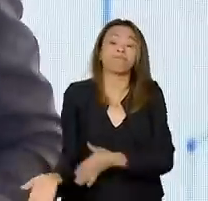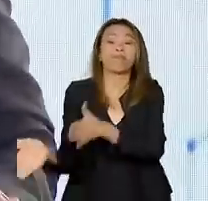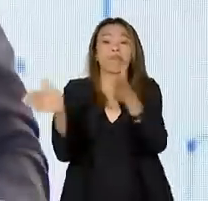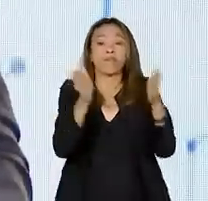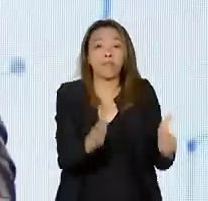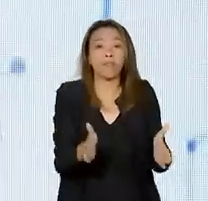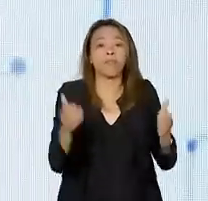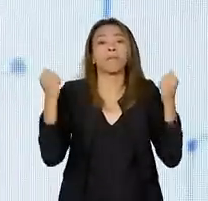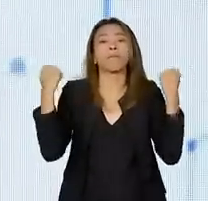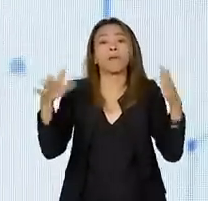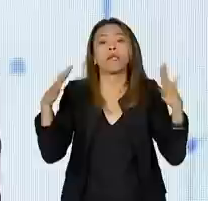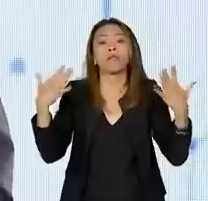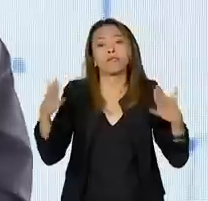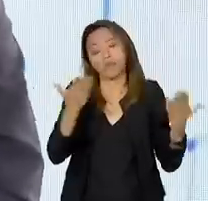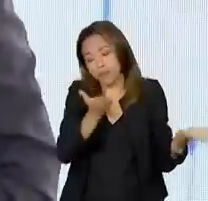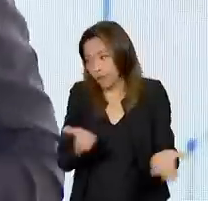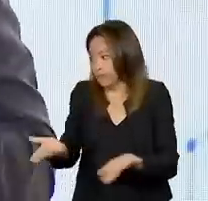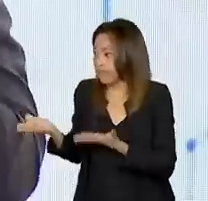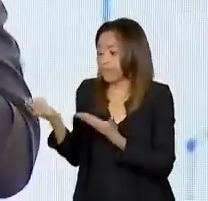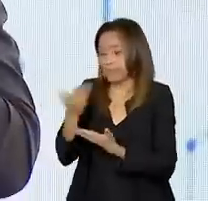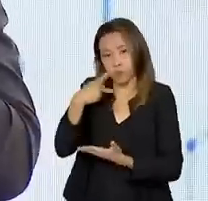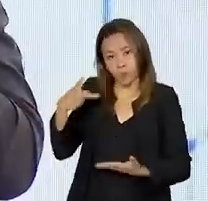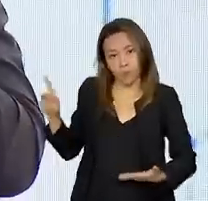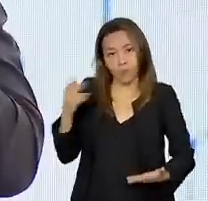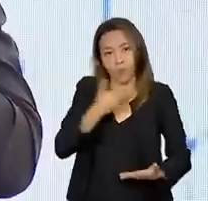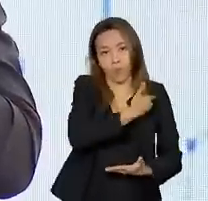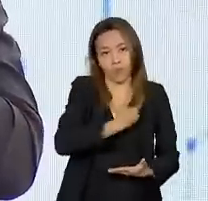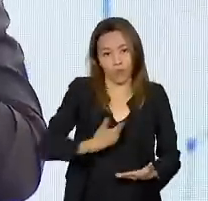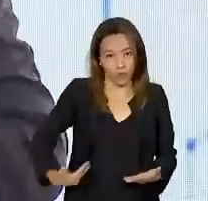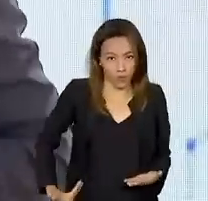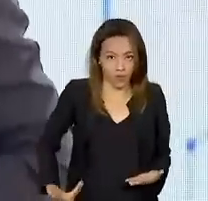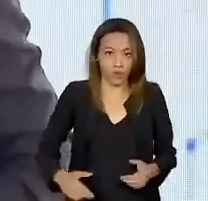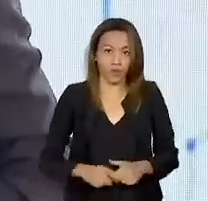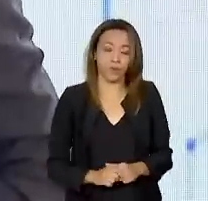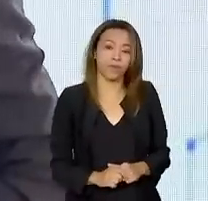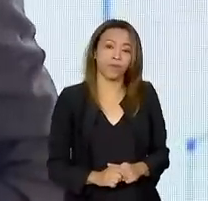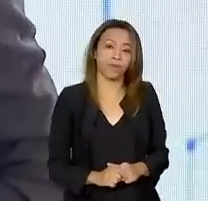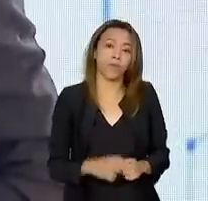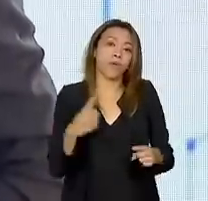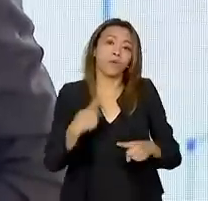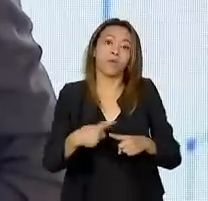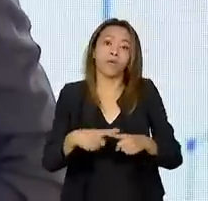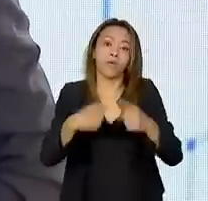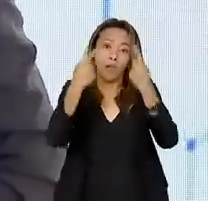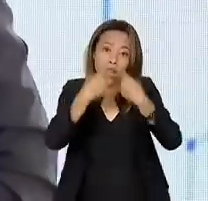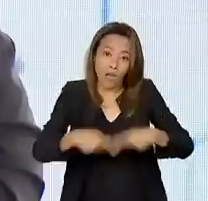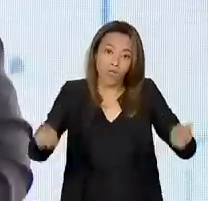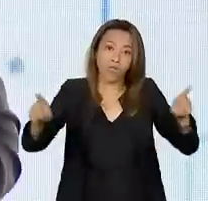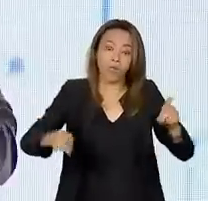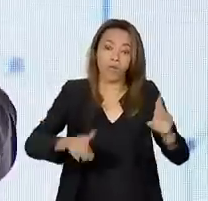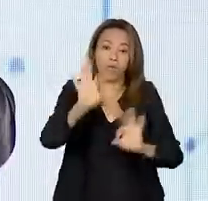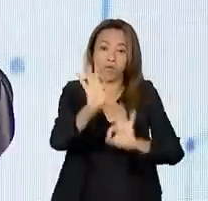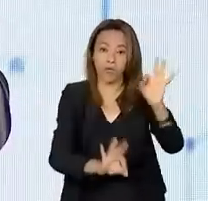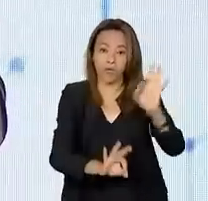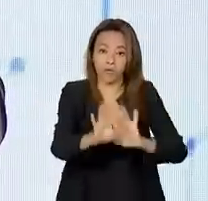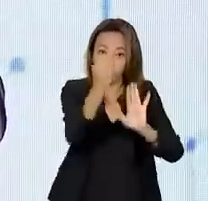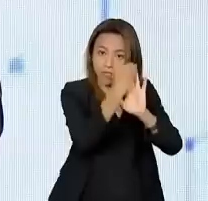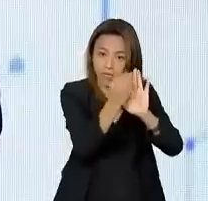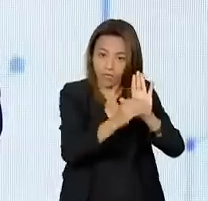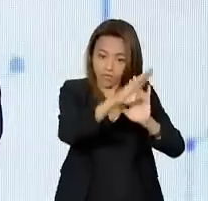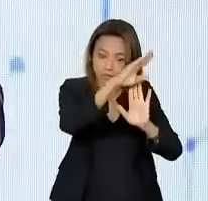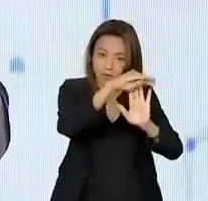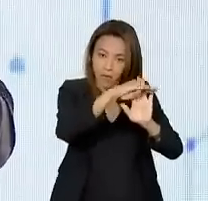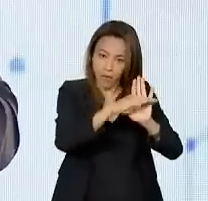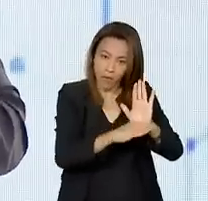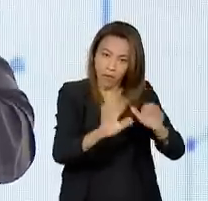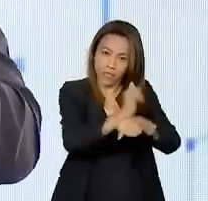Parabenizar todo o governo, presidente, porque o lançamento dessa estratégia e o Complexo Econômico